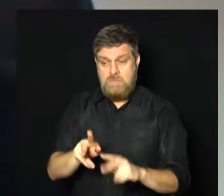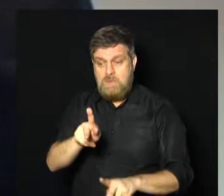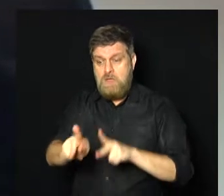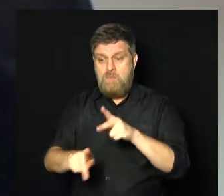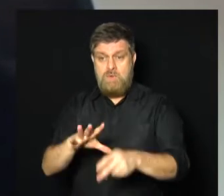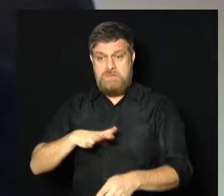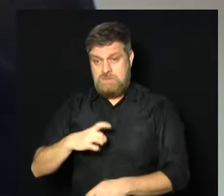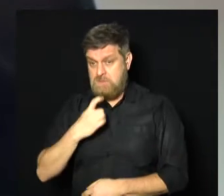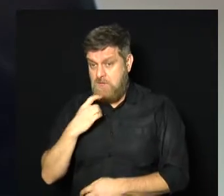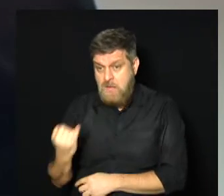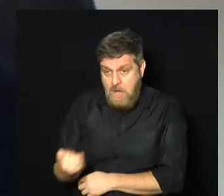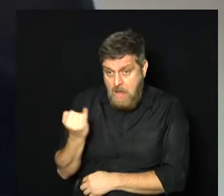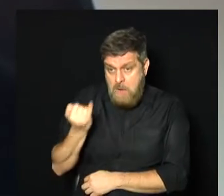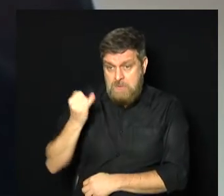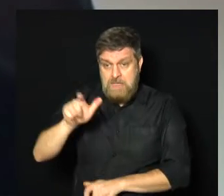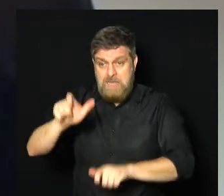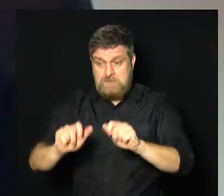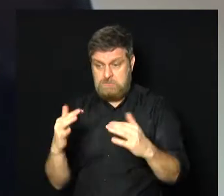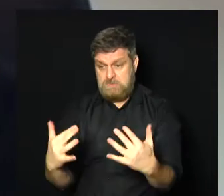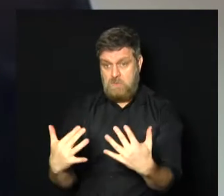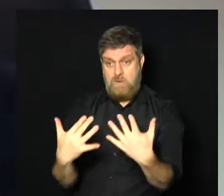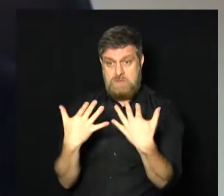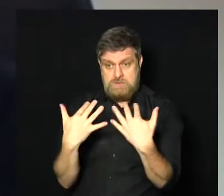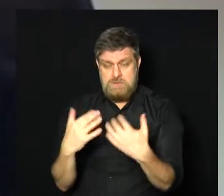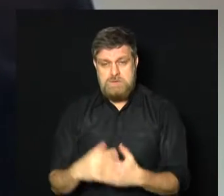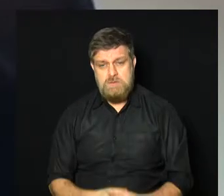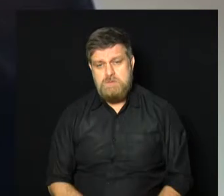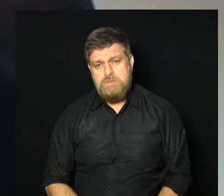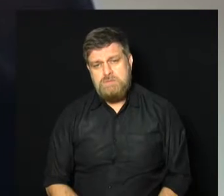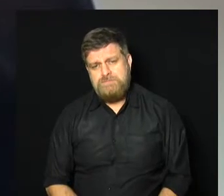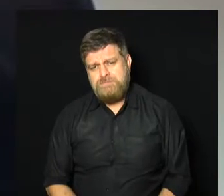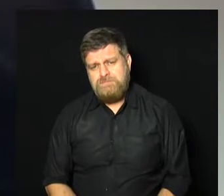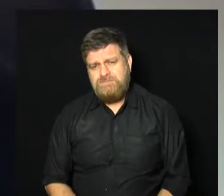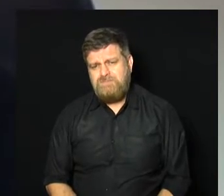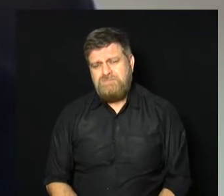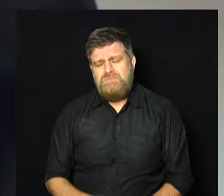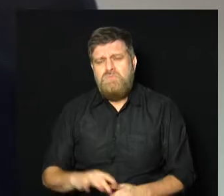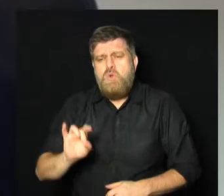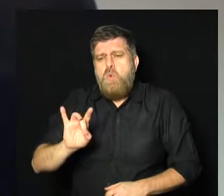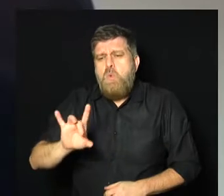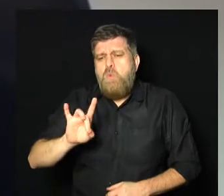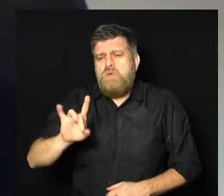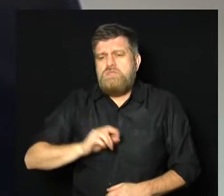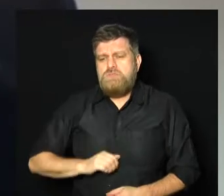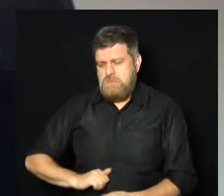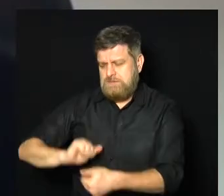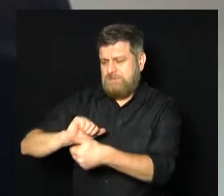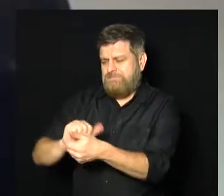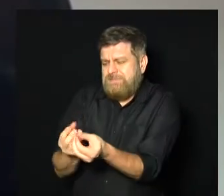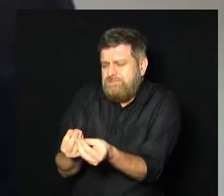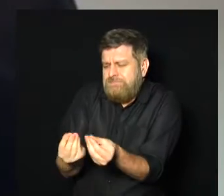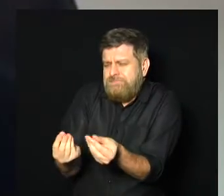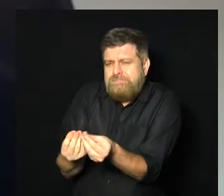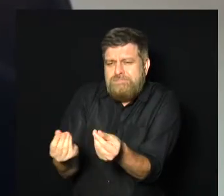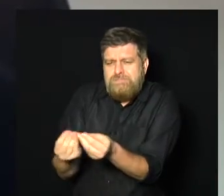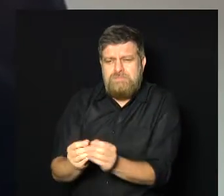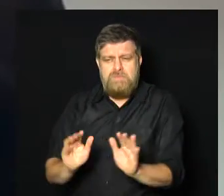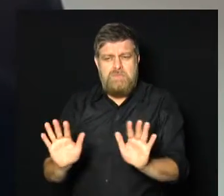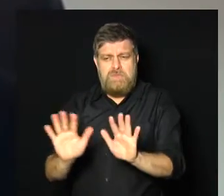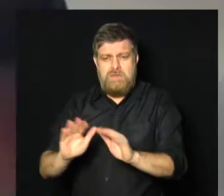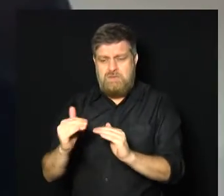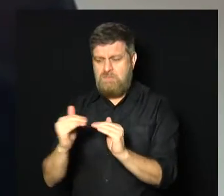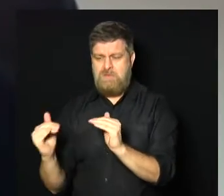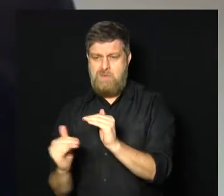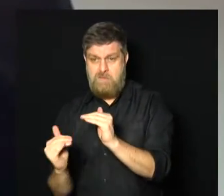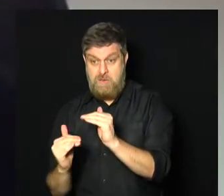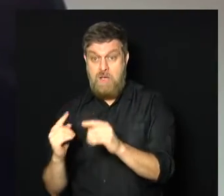que é importante as pessoas que estão nos assistindo, isso não é apenas um ganho de qualidade, e isso não é menor, porque